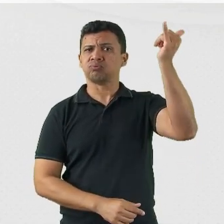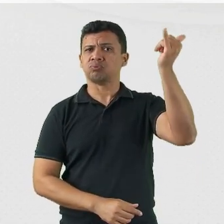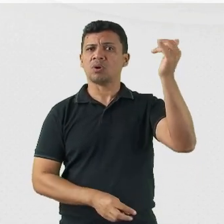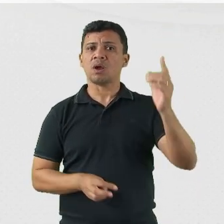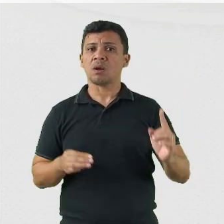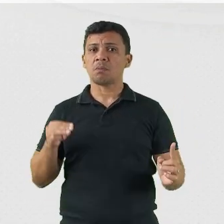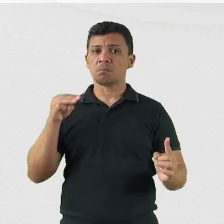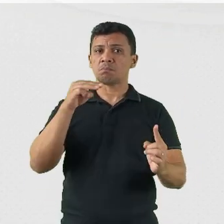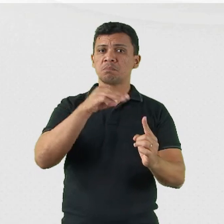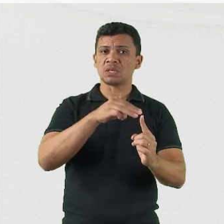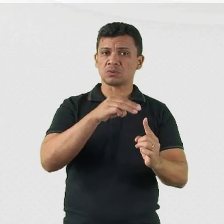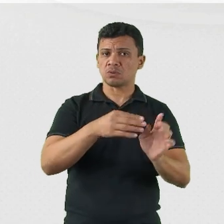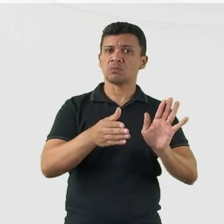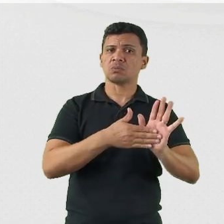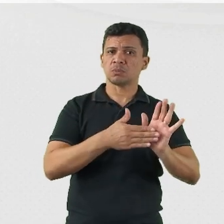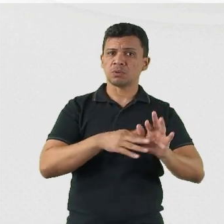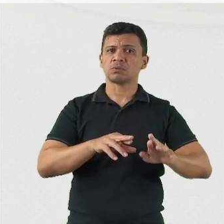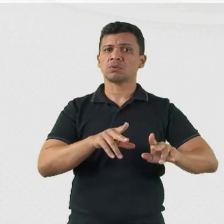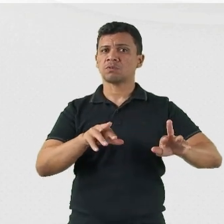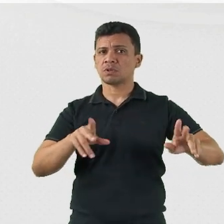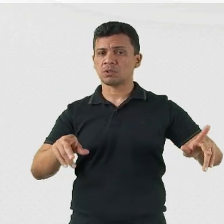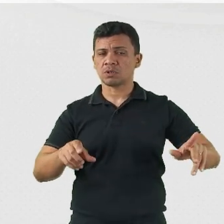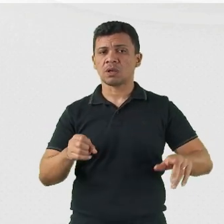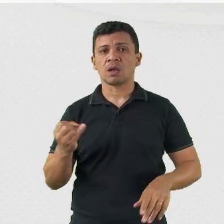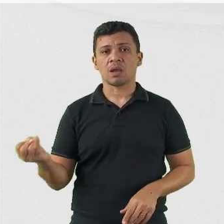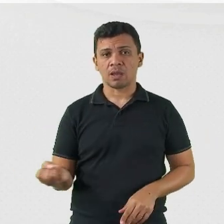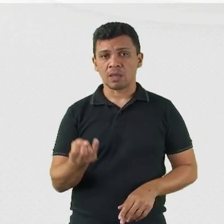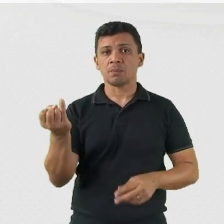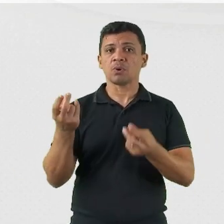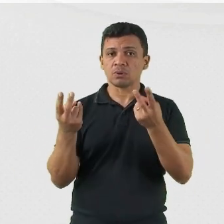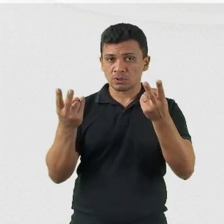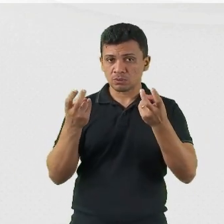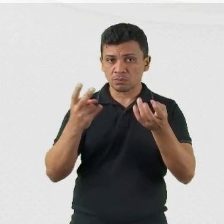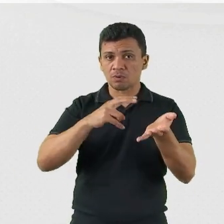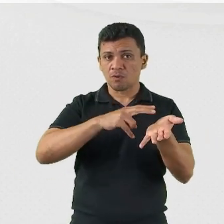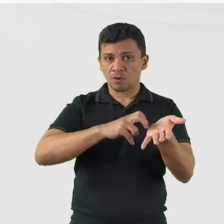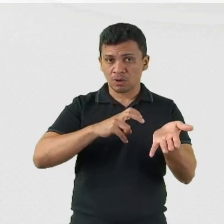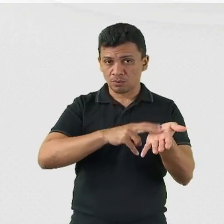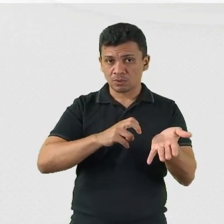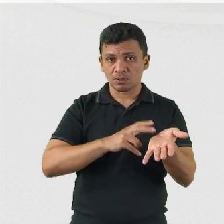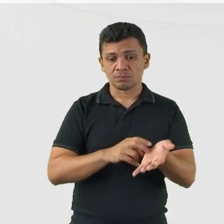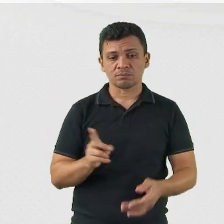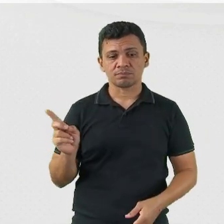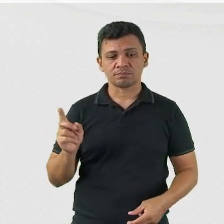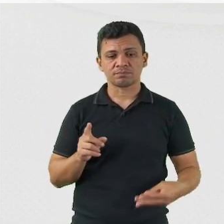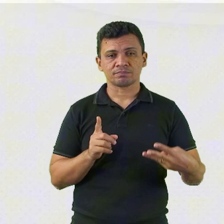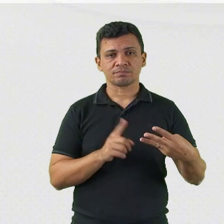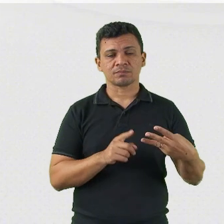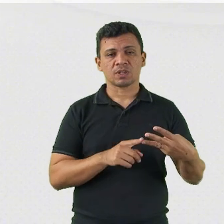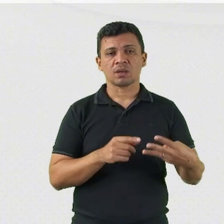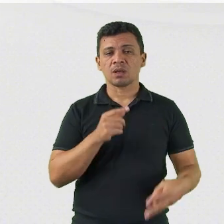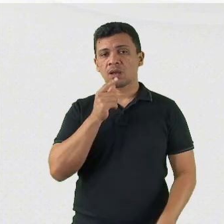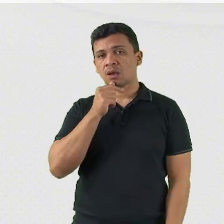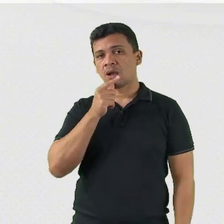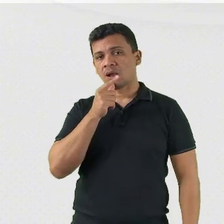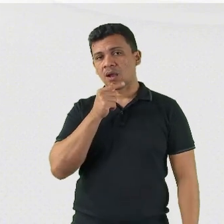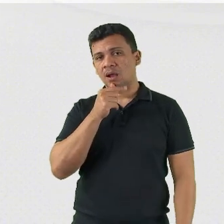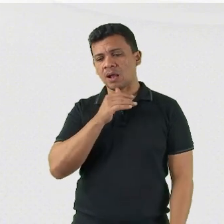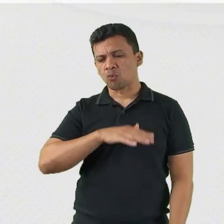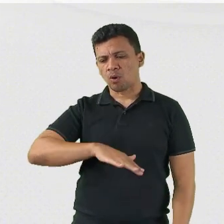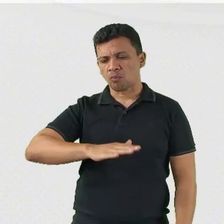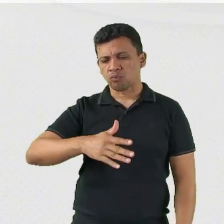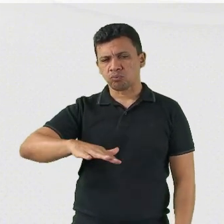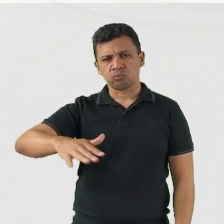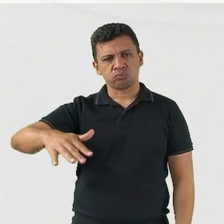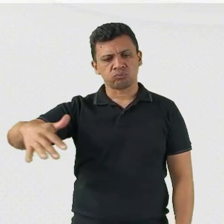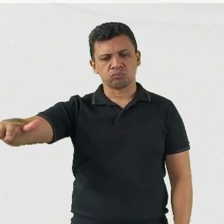missões, diferentes propósitos, é importante a gente observar o vocabulário, tá bom? Water é o contexto da